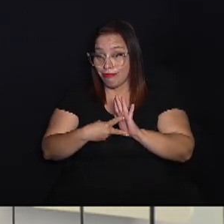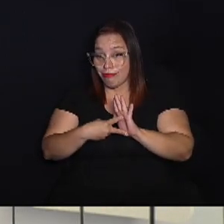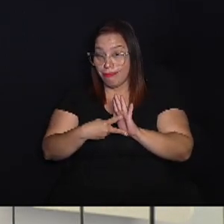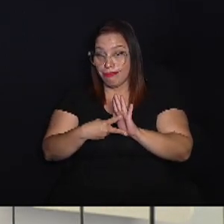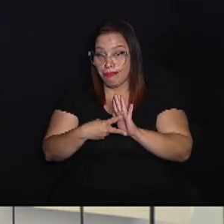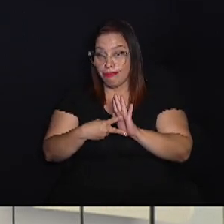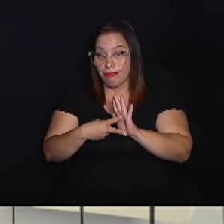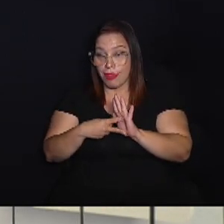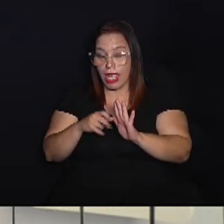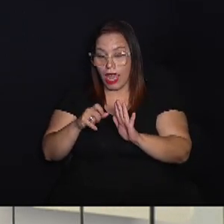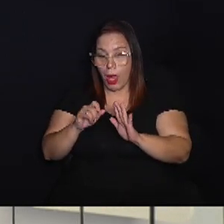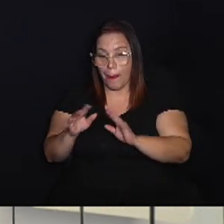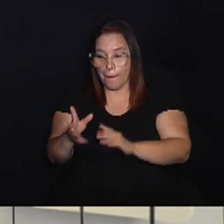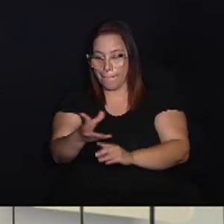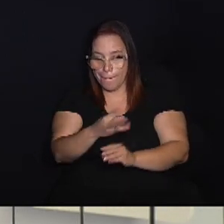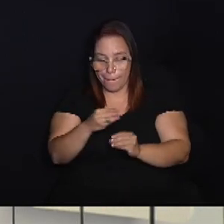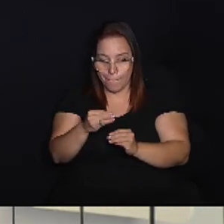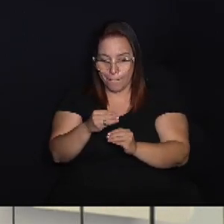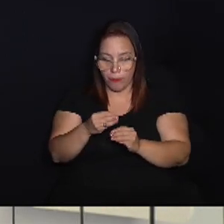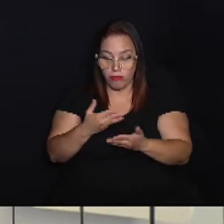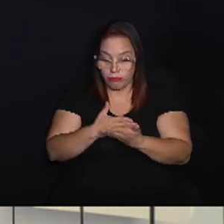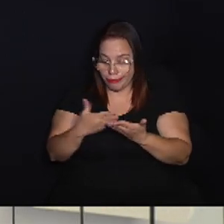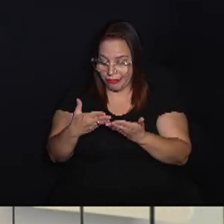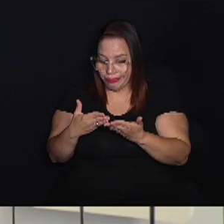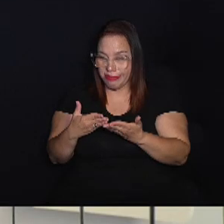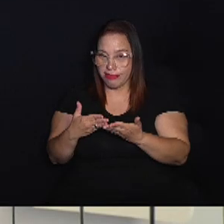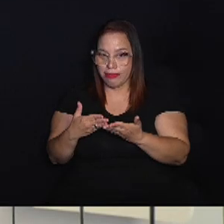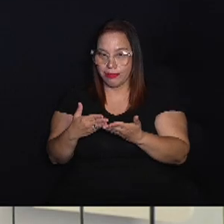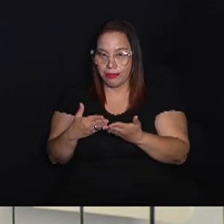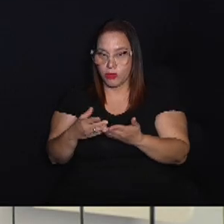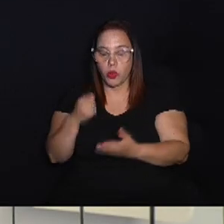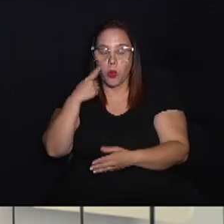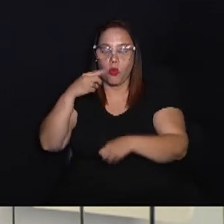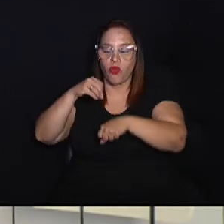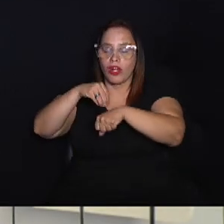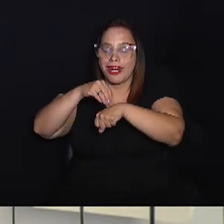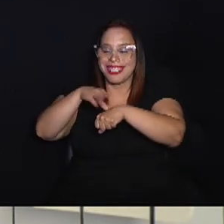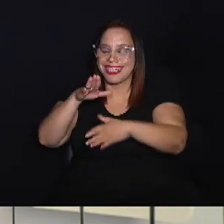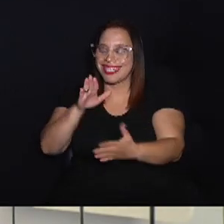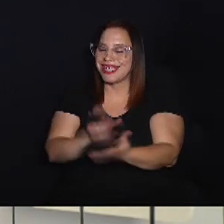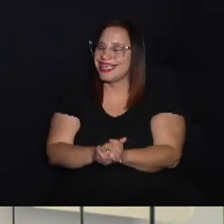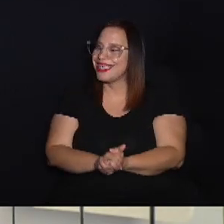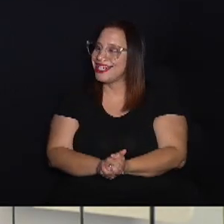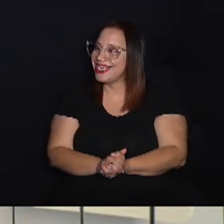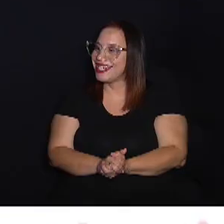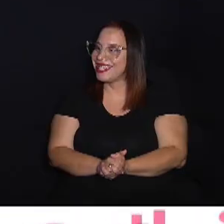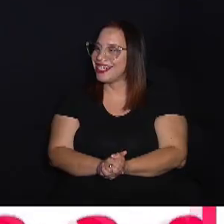uma ambientalista, então a partir de agora, fica a dica.